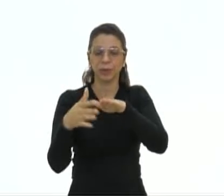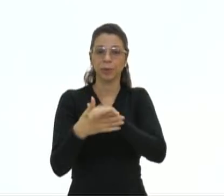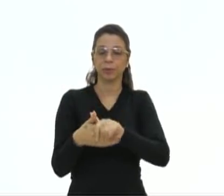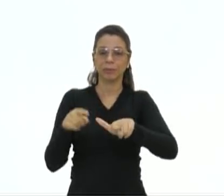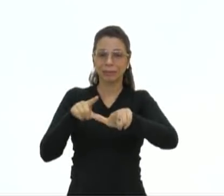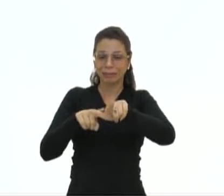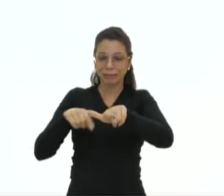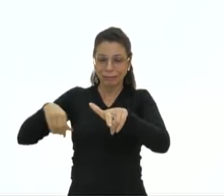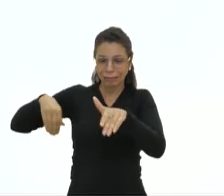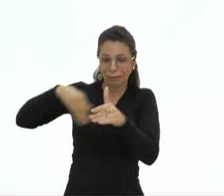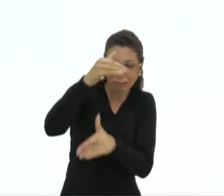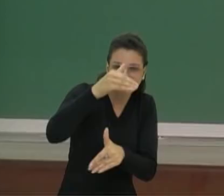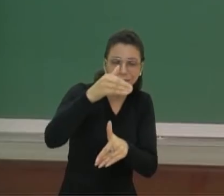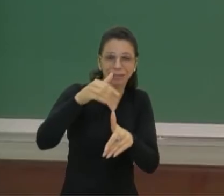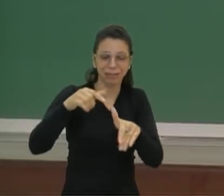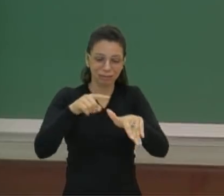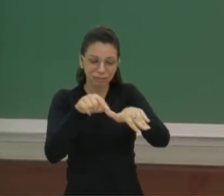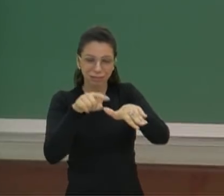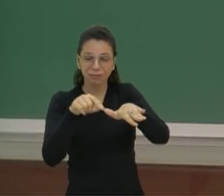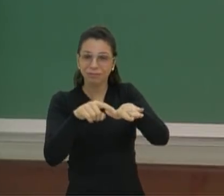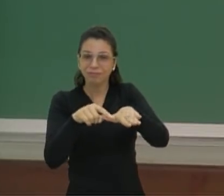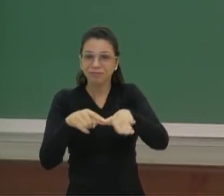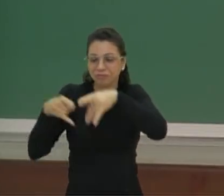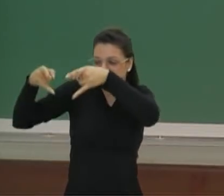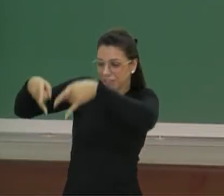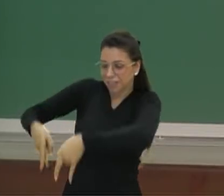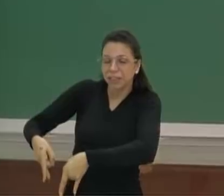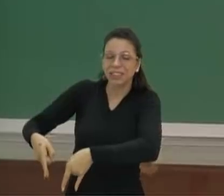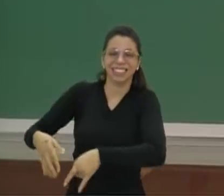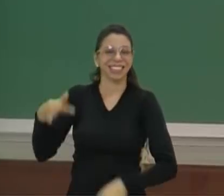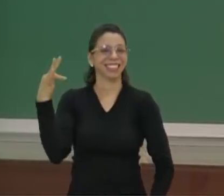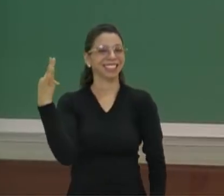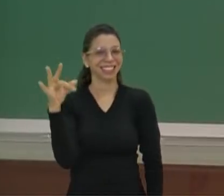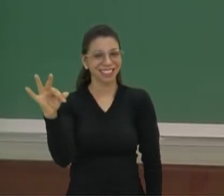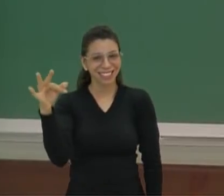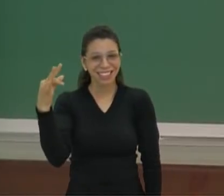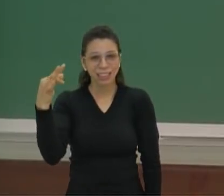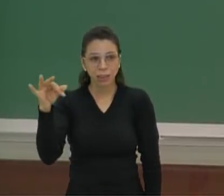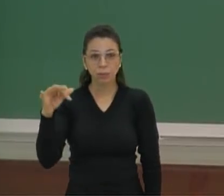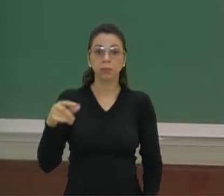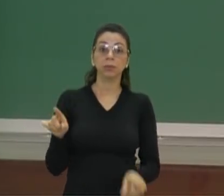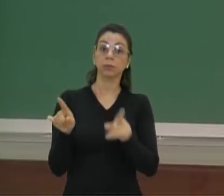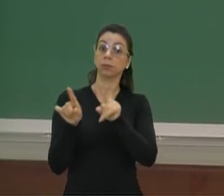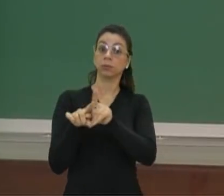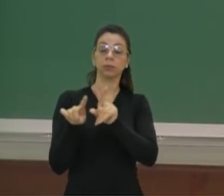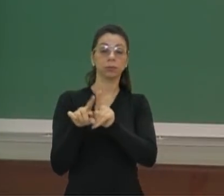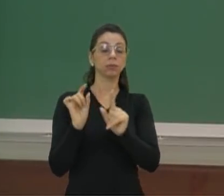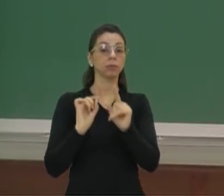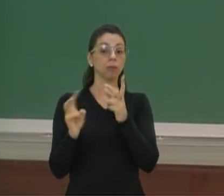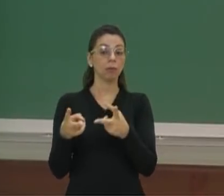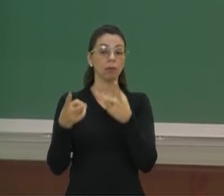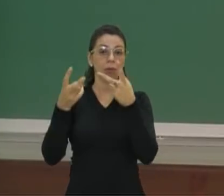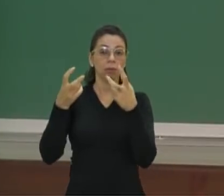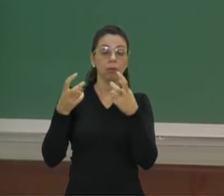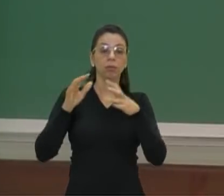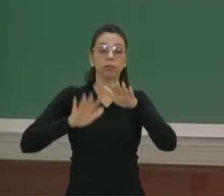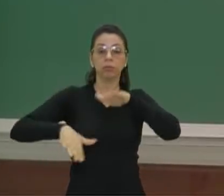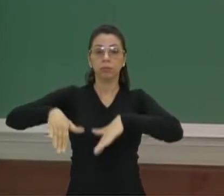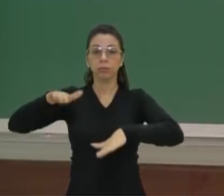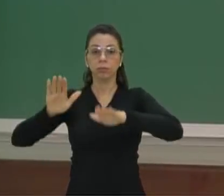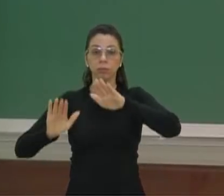com o dedão na quina, por exemplo, da cama. Que dor, né? Ou até mesmo perceber diferentes variações